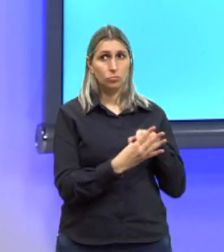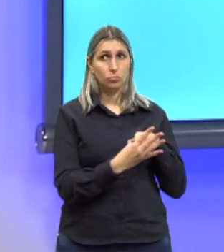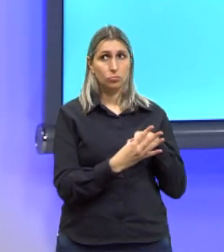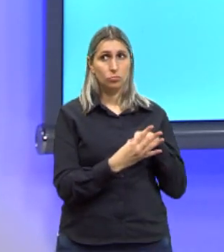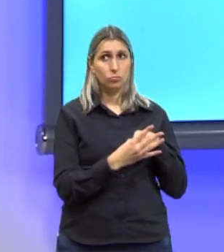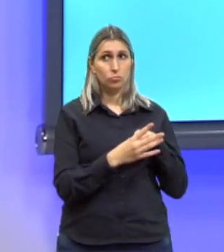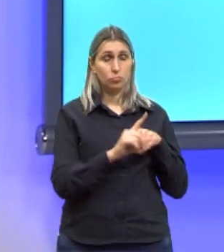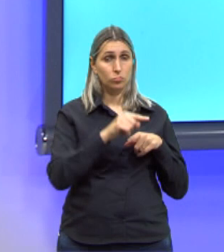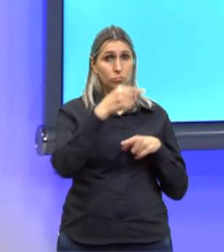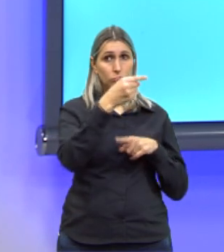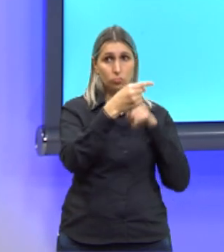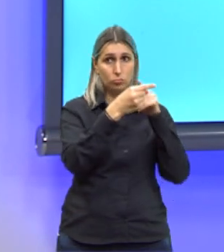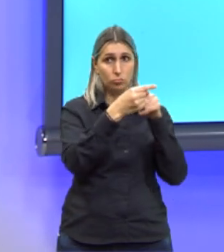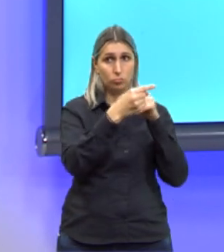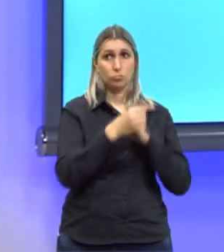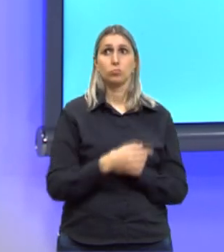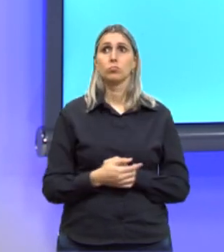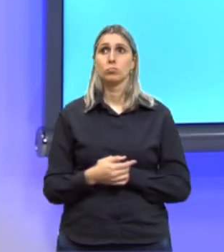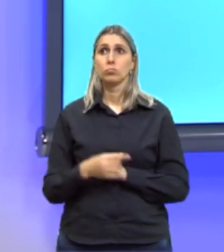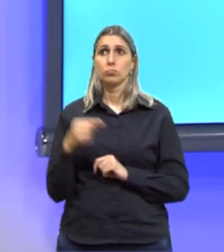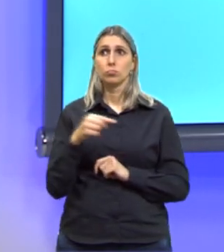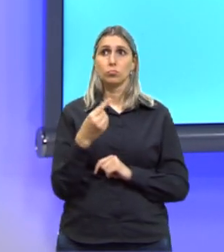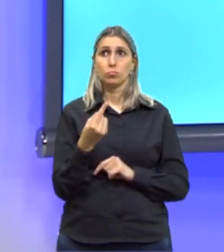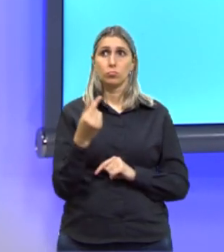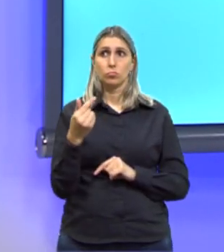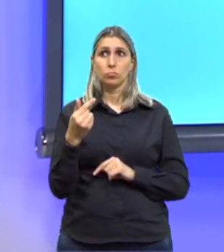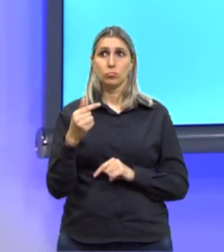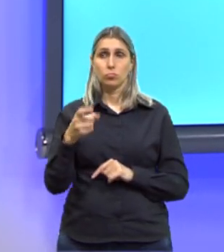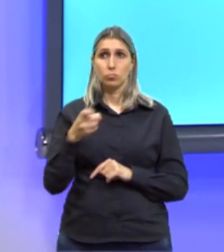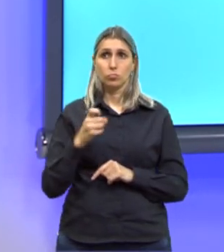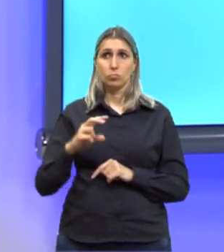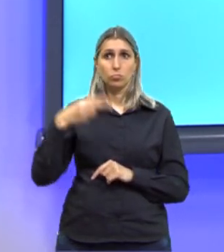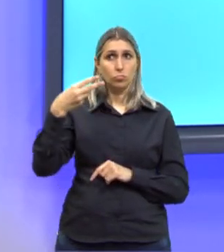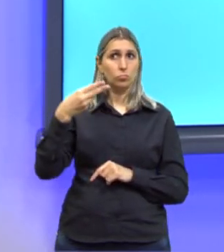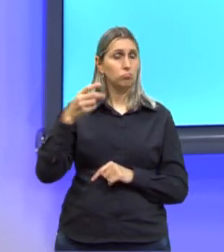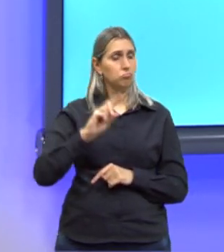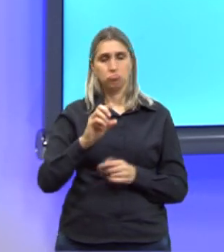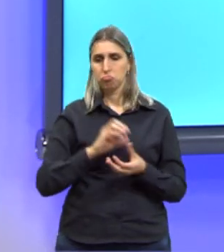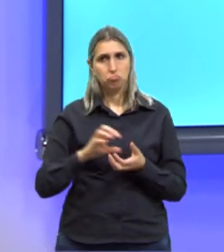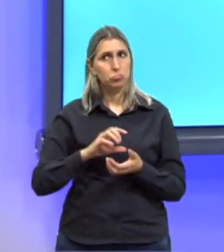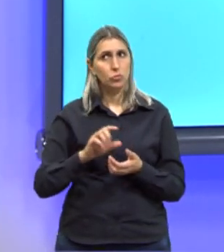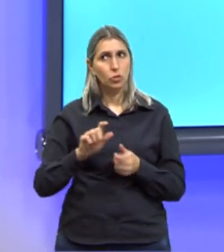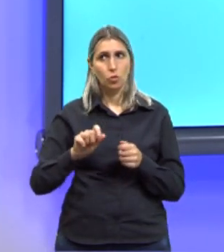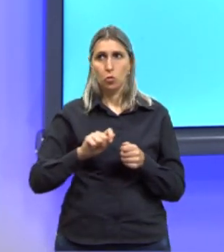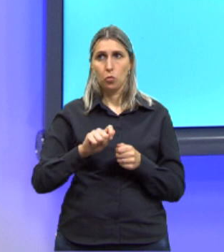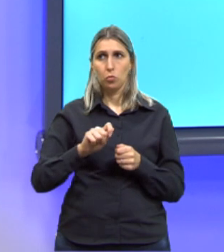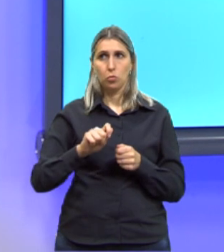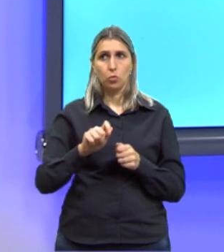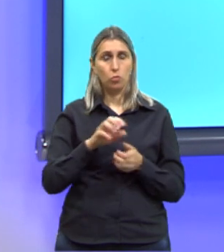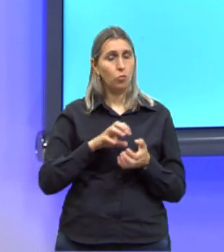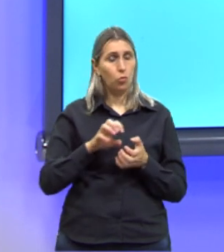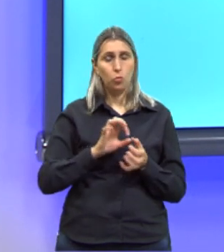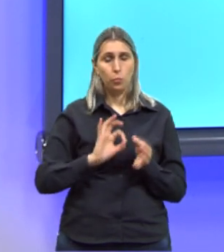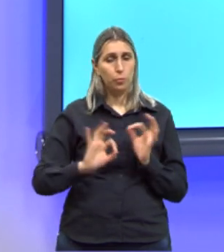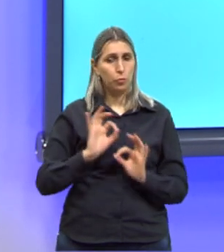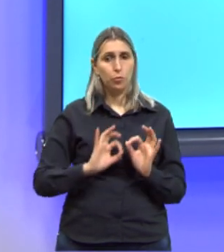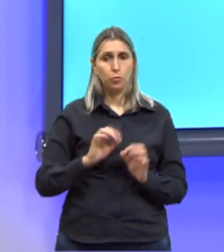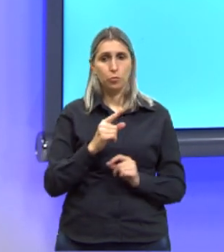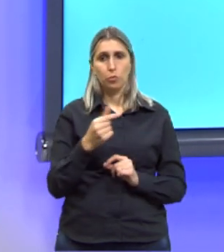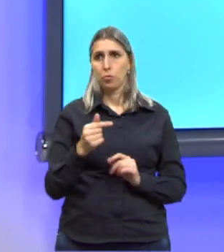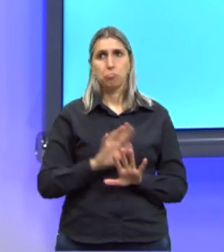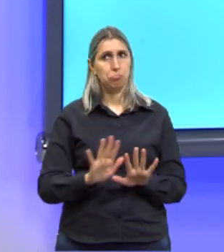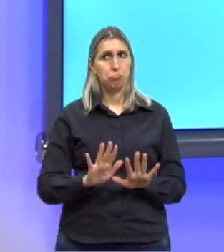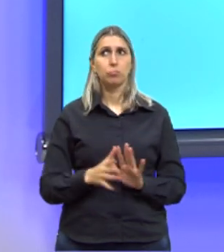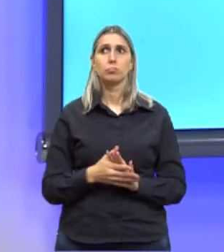tem que ser 1. Menos 17x ao quadrado, não mexi no 17x ao quadrado, mais 4 igual a